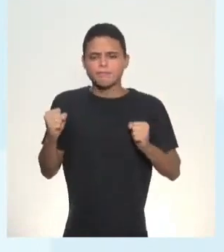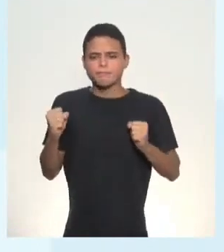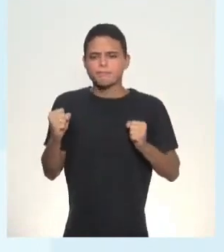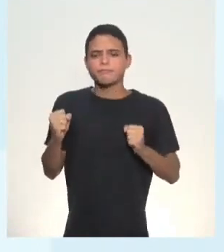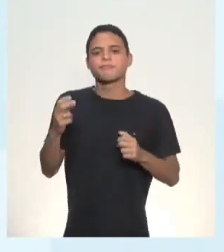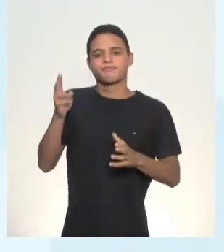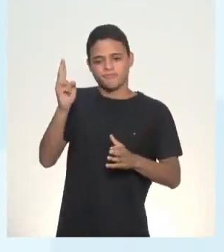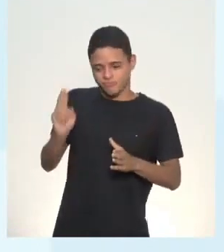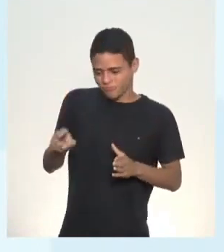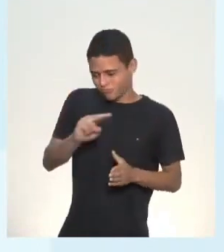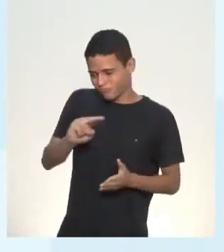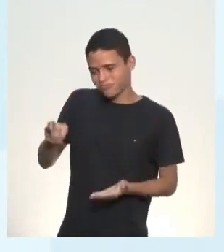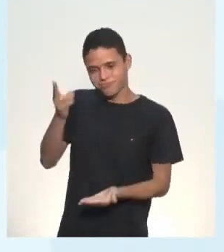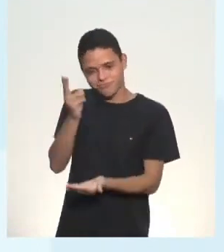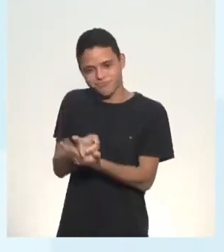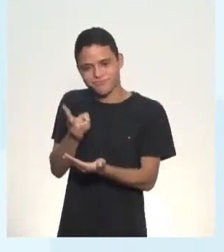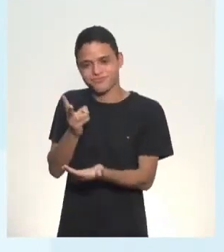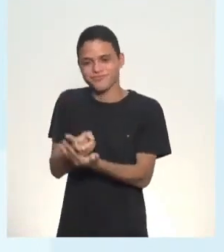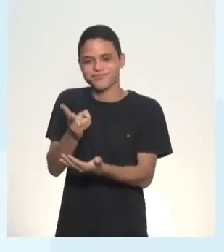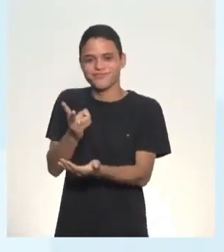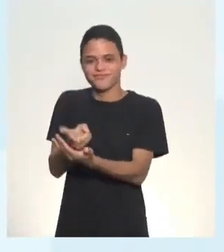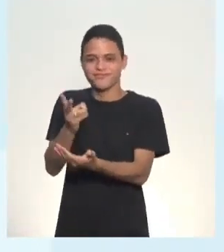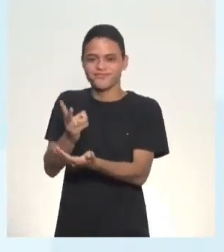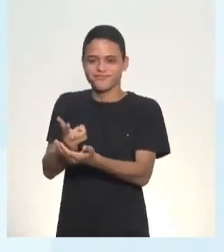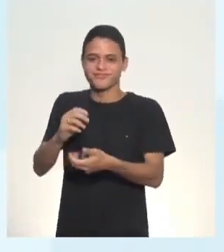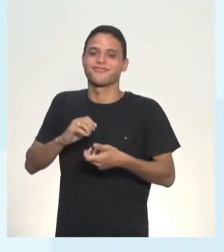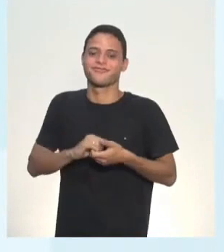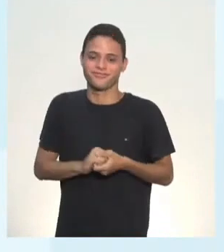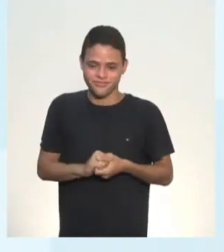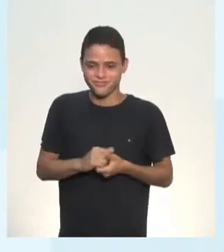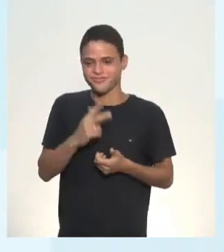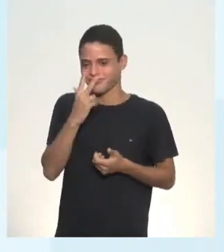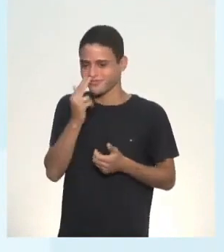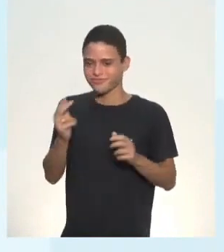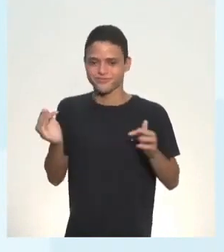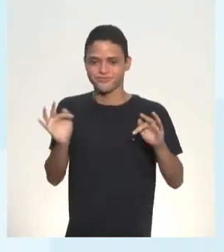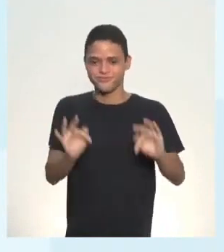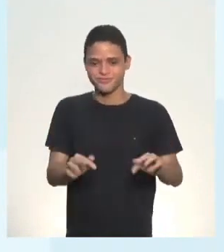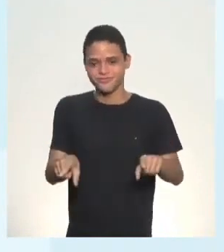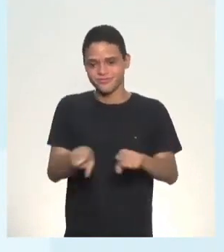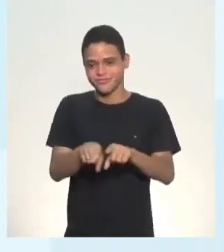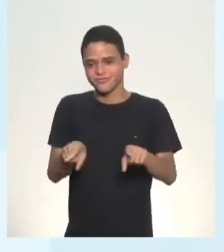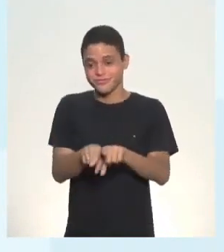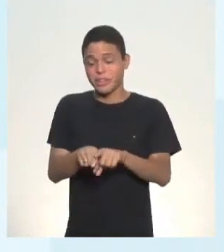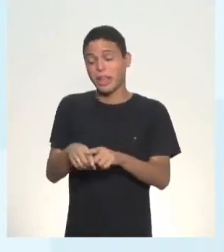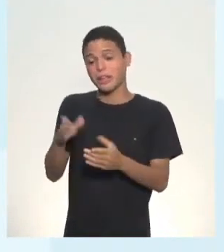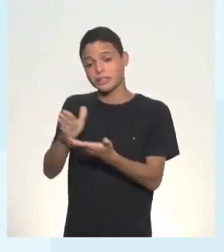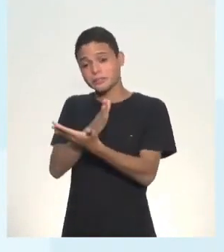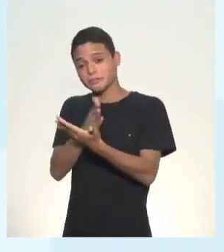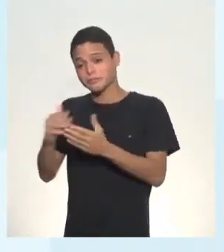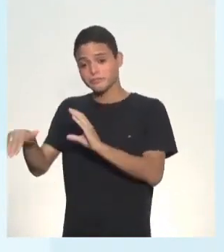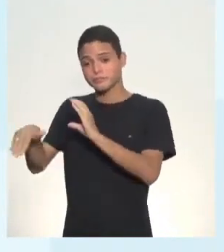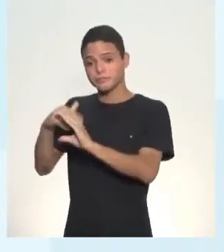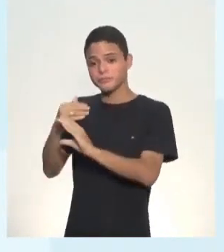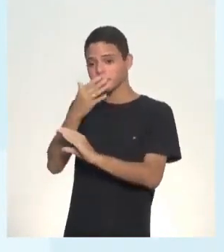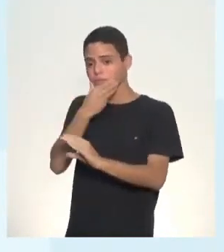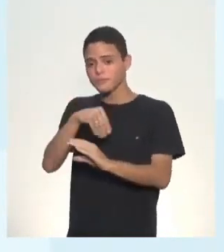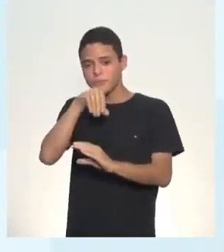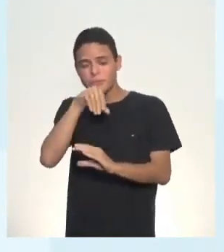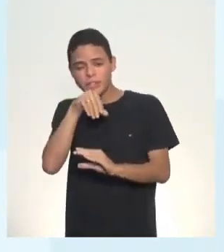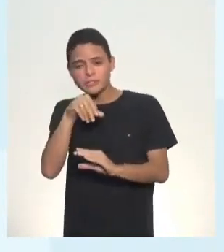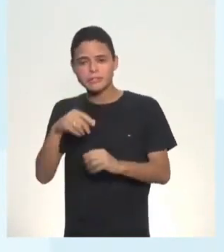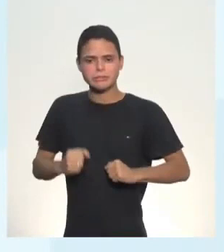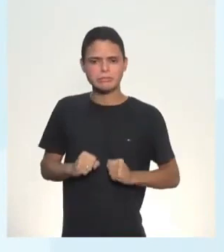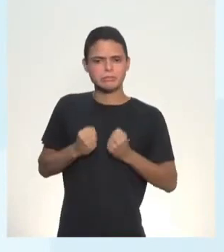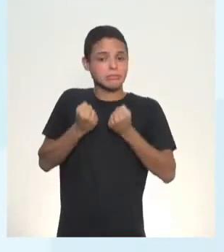era o padre. Também, num determinado momento, né? Não, mas no final. Tem aqui o pai do menino também estava meio assim, né? Então, o